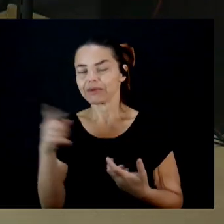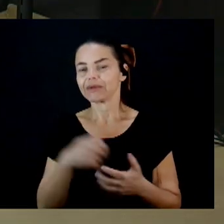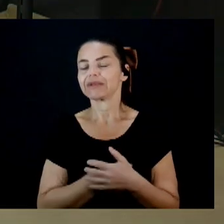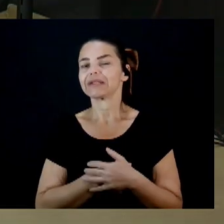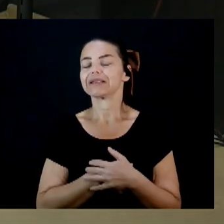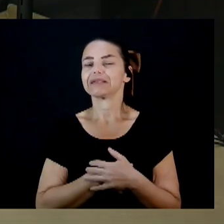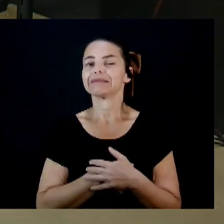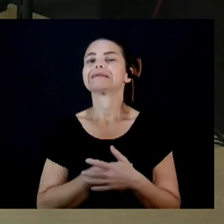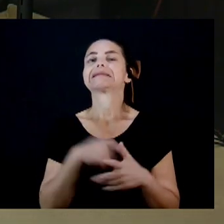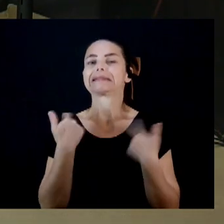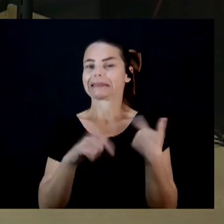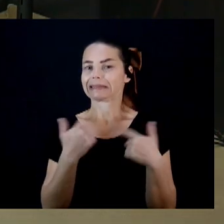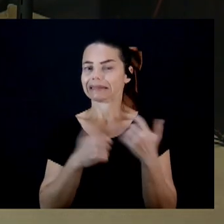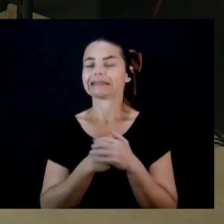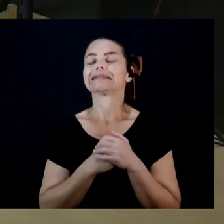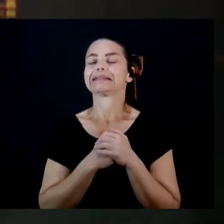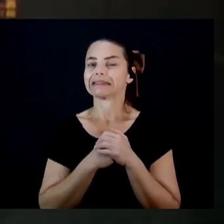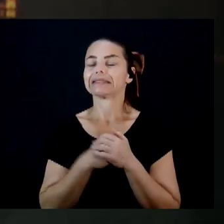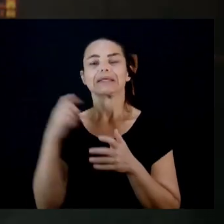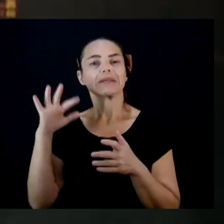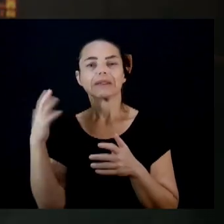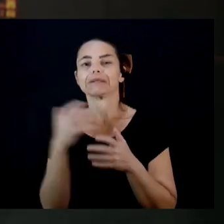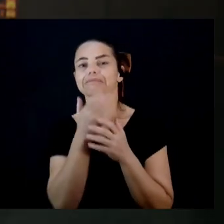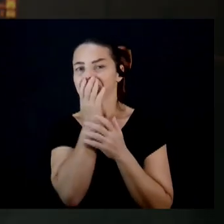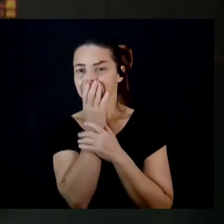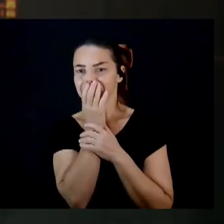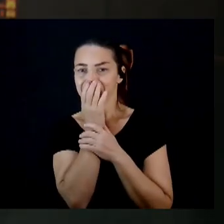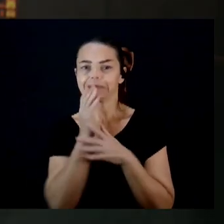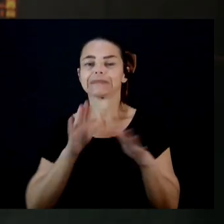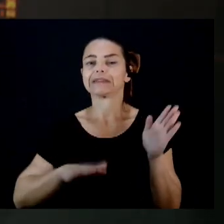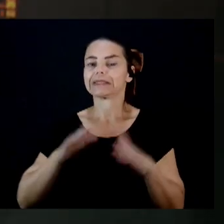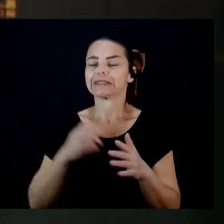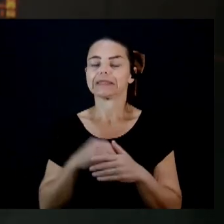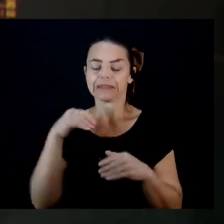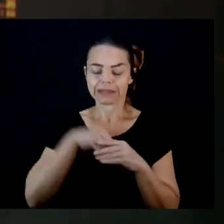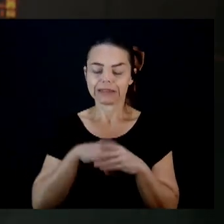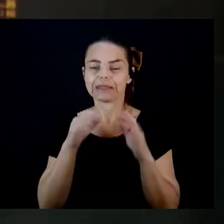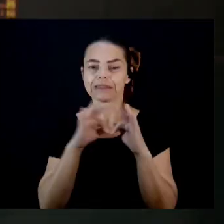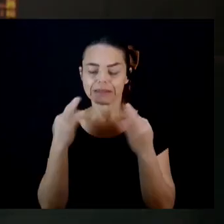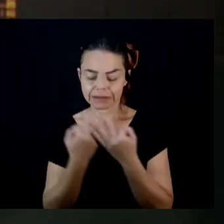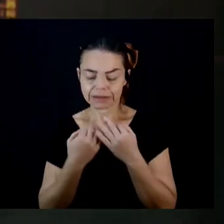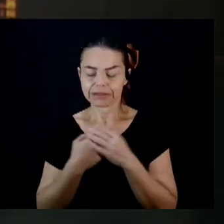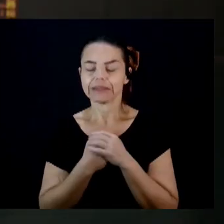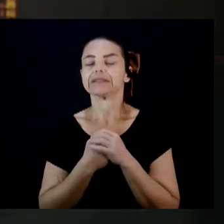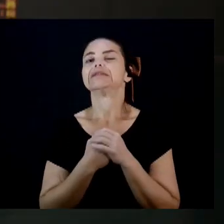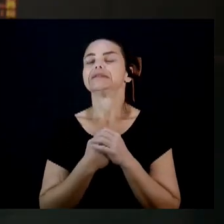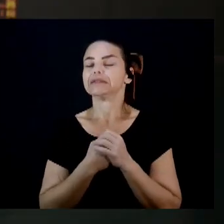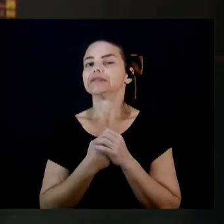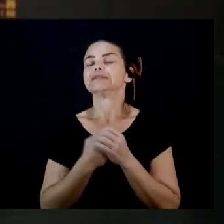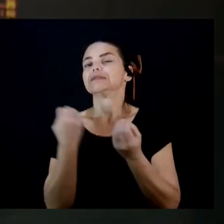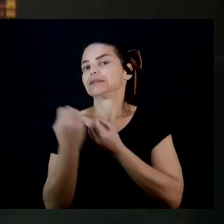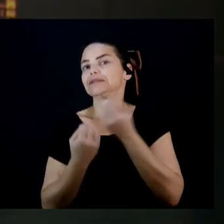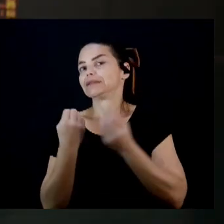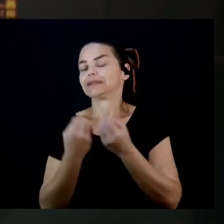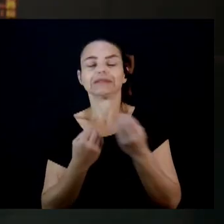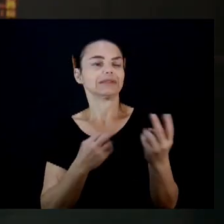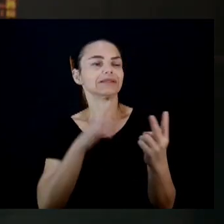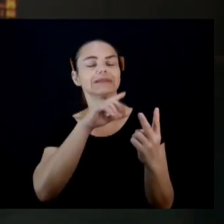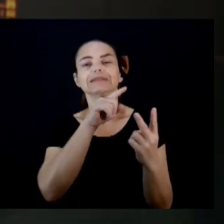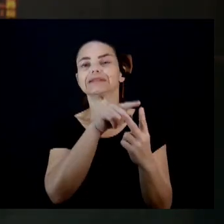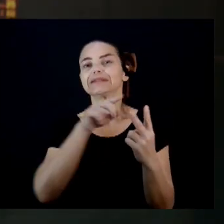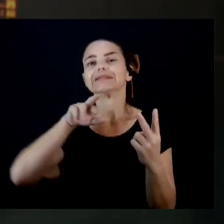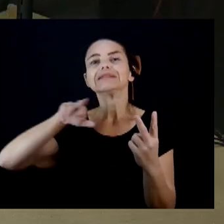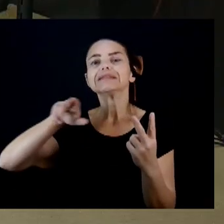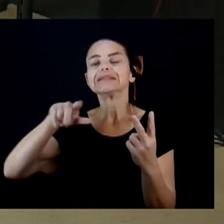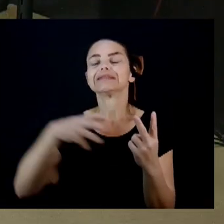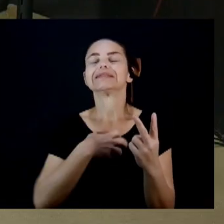ou alguma coisa aconteceu, às vezes até dentro da família mesmo. Como que dá para diferenciar isso? Porque a pessoa começa a sentir culpa